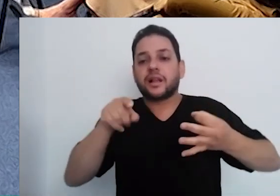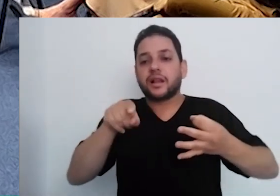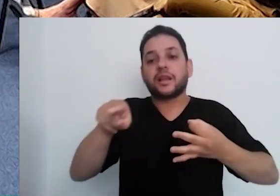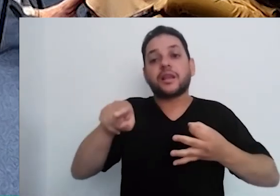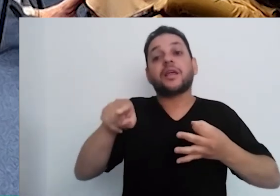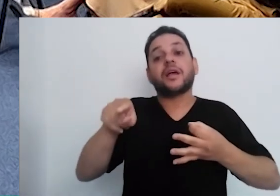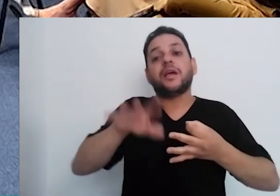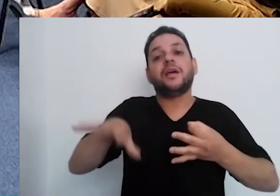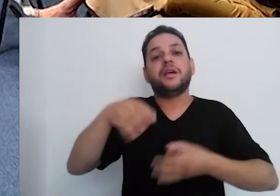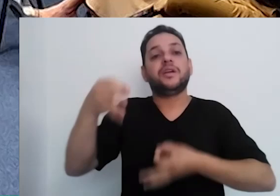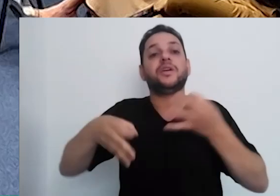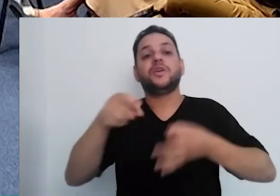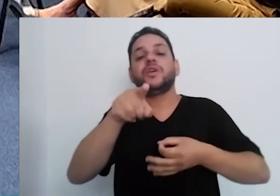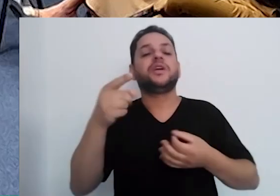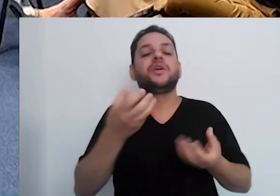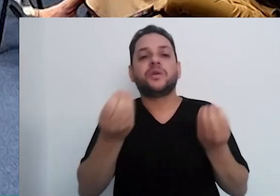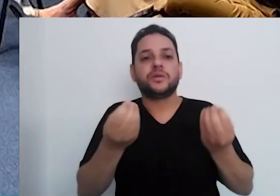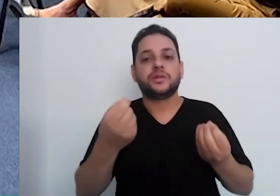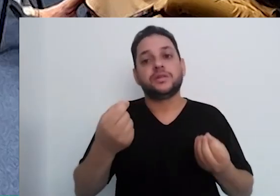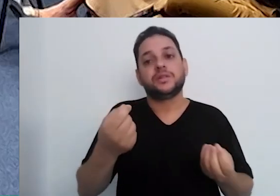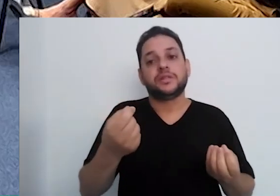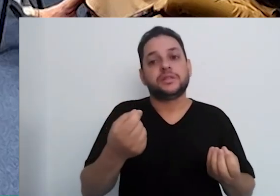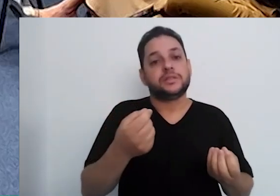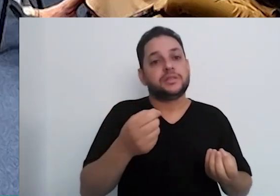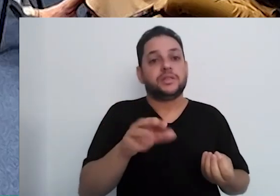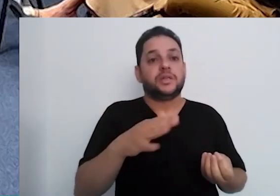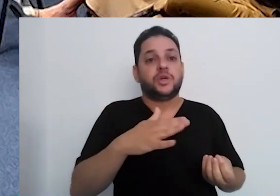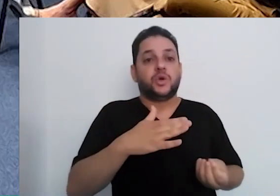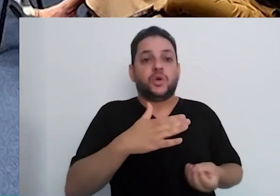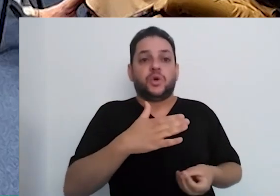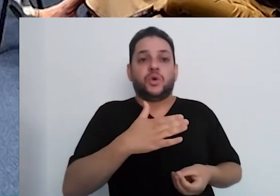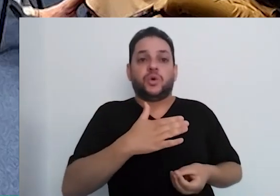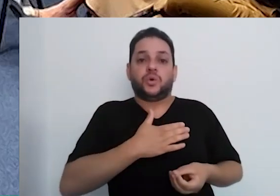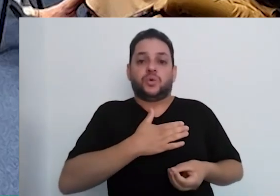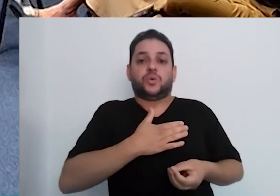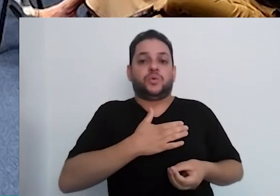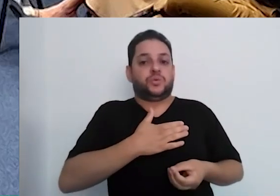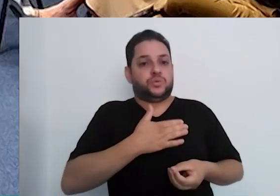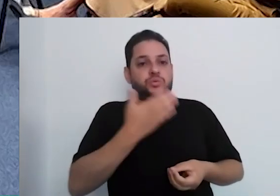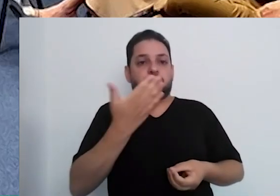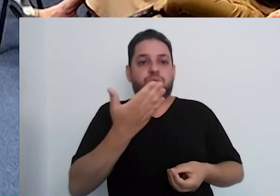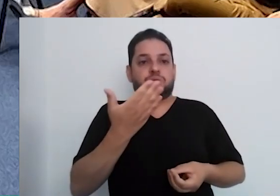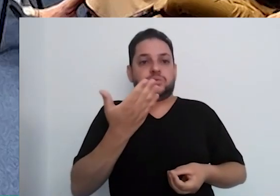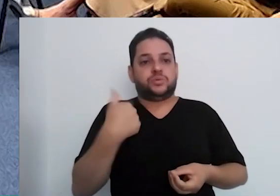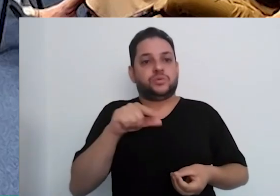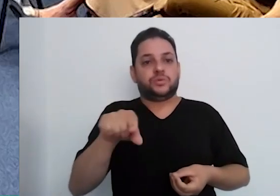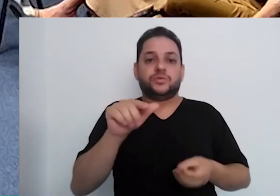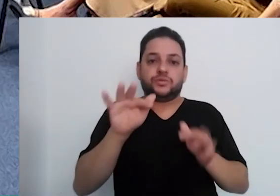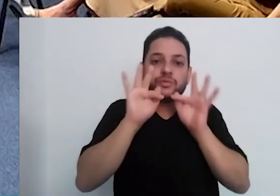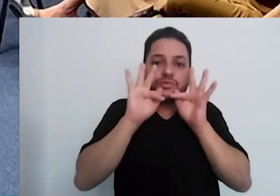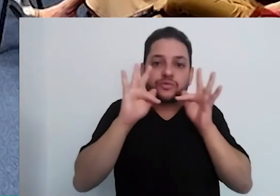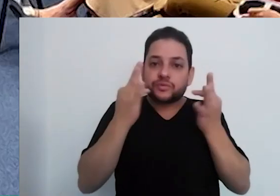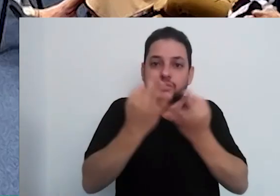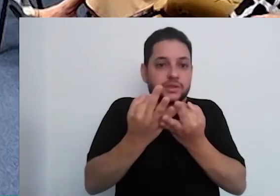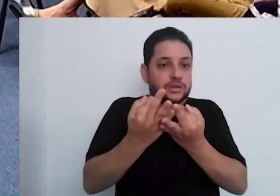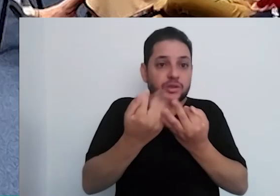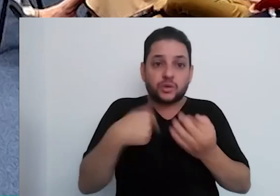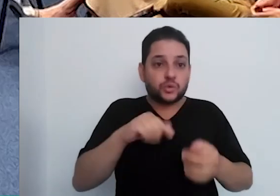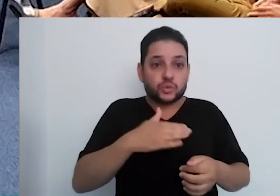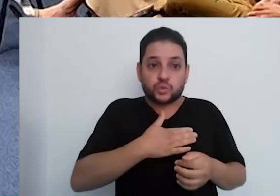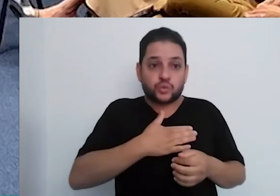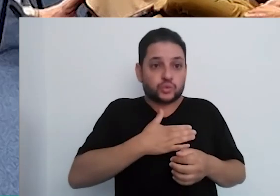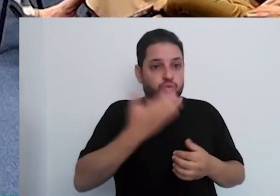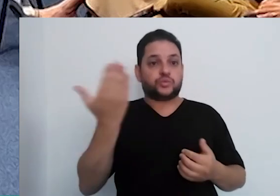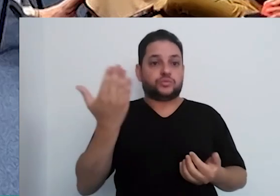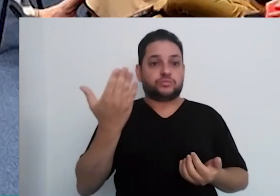fiquei assustada eu fiquei um pouco assustada com a coisa da Constelação familiar aquilo realmente me aquilo são susto eu nunca tinha ouvido falar a gente